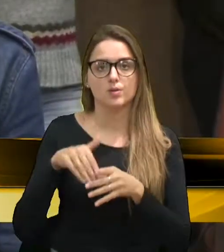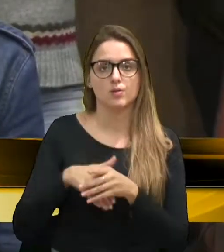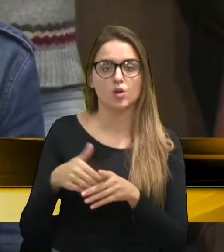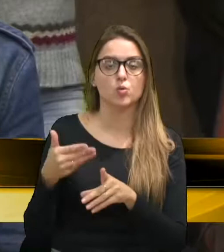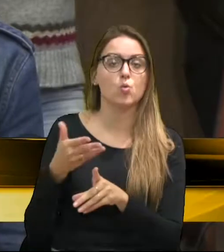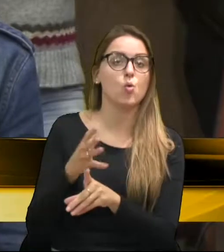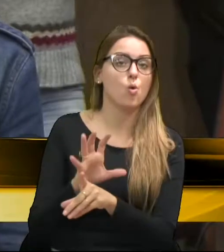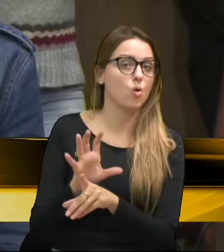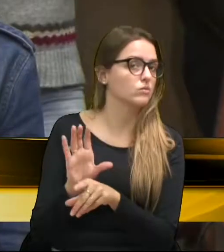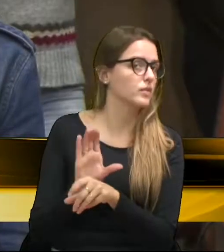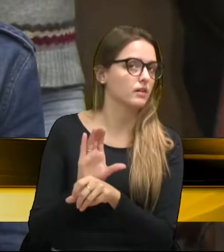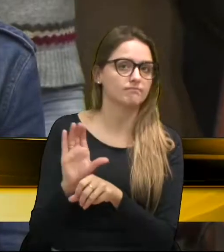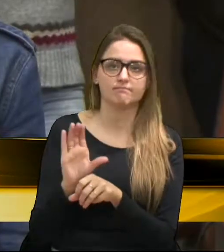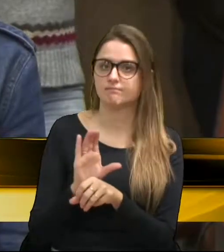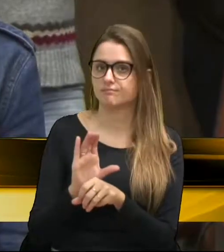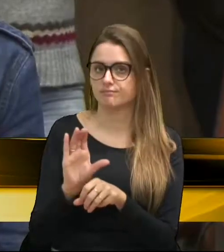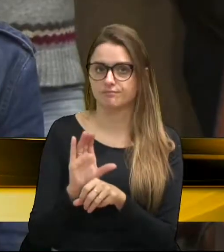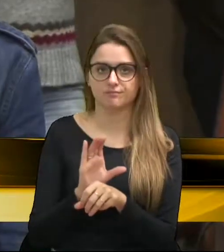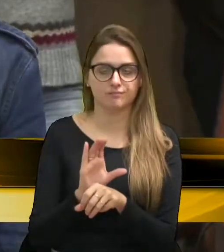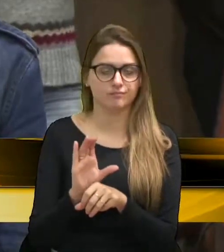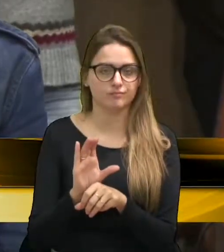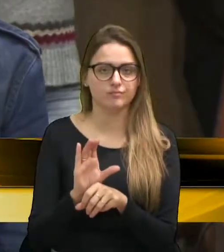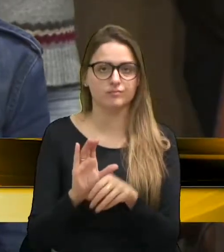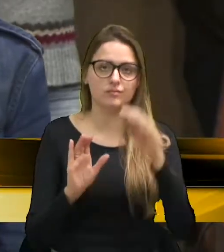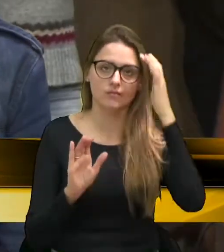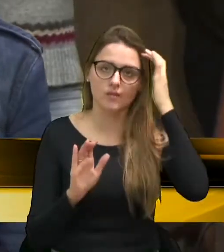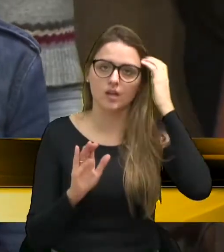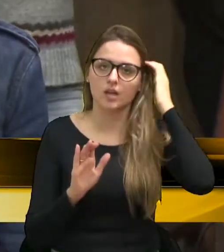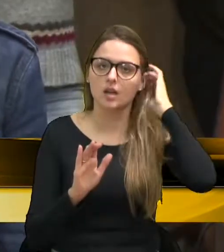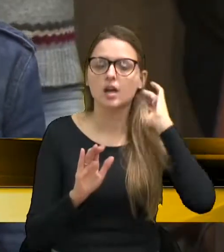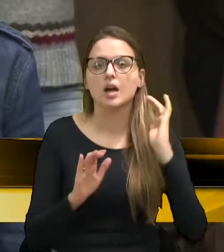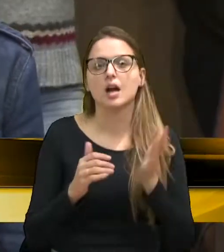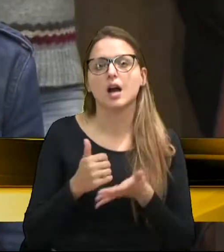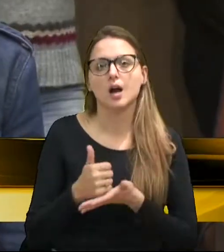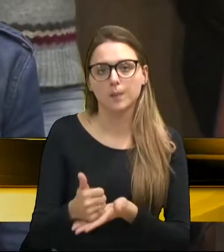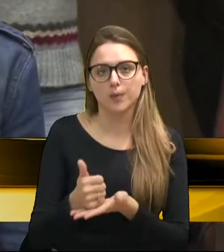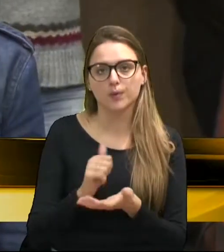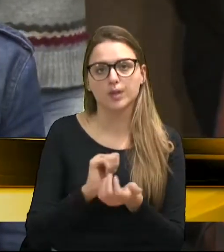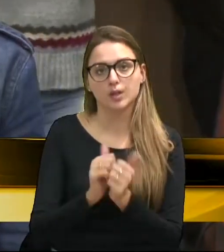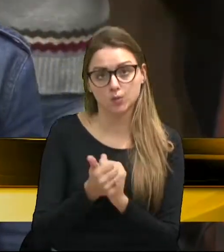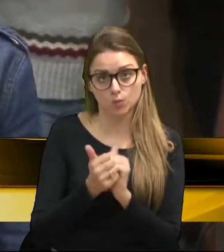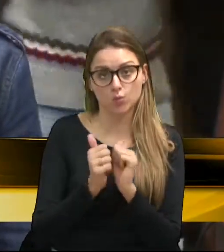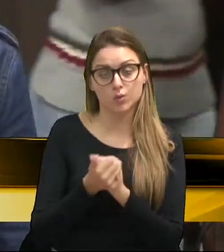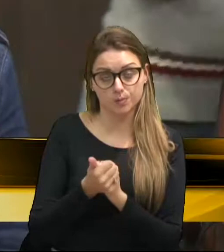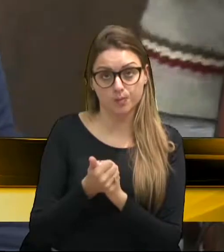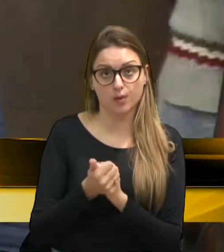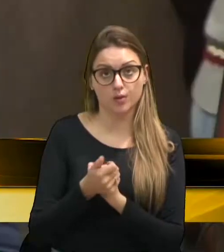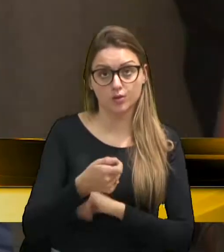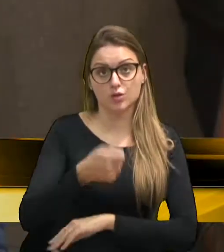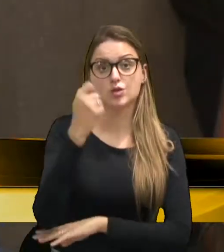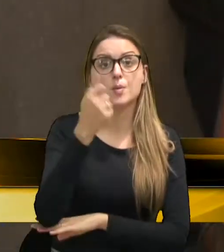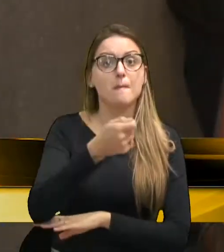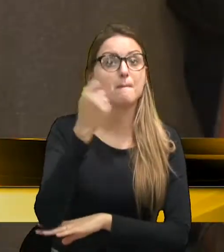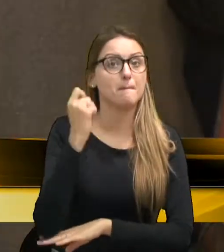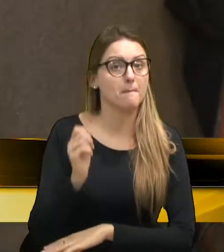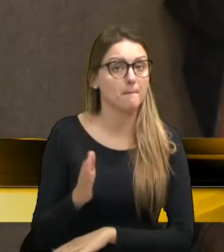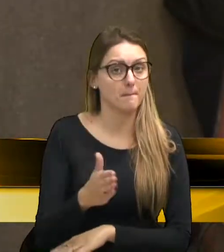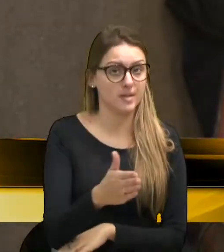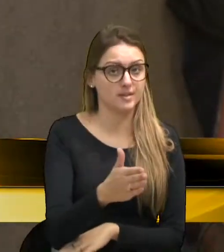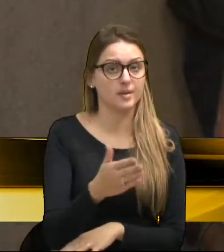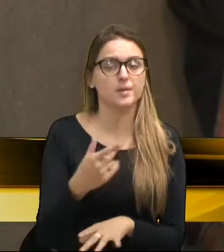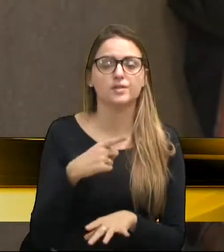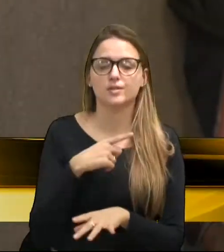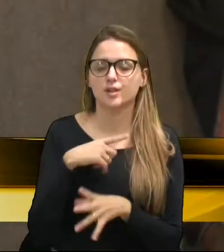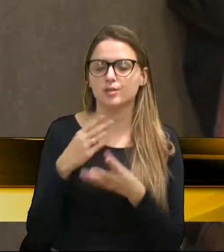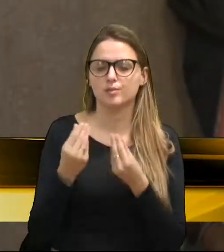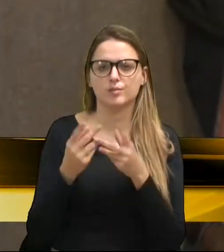contra esse parecer também, né, em ato de apoio a esse esporte, onde que tem muitas